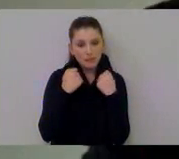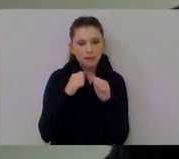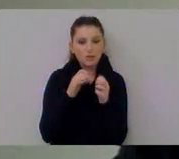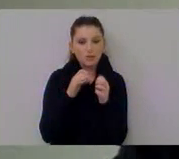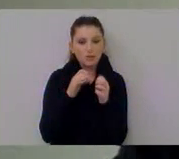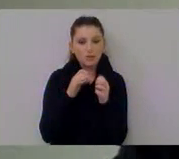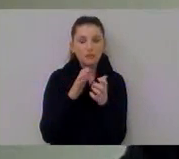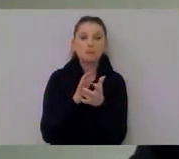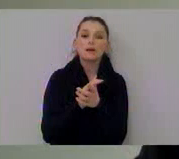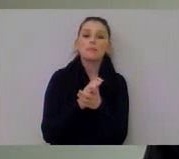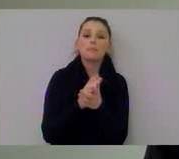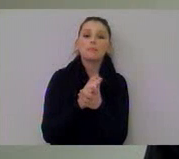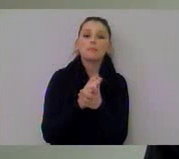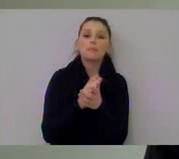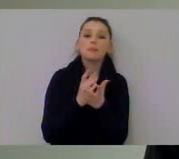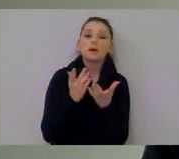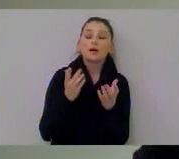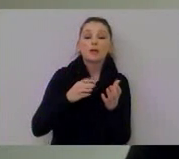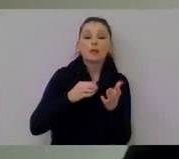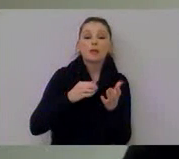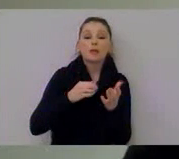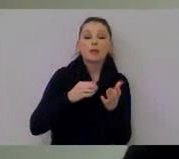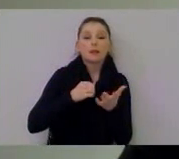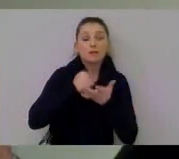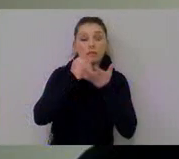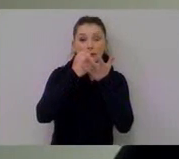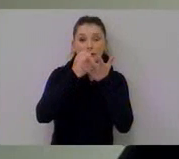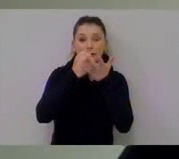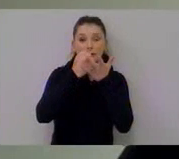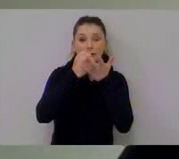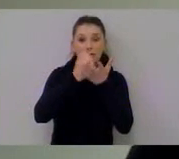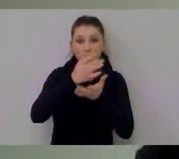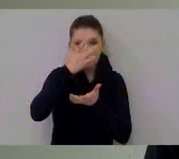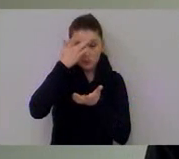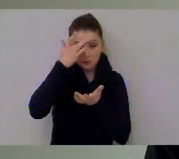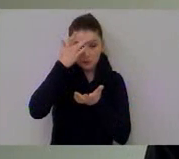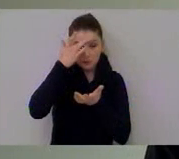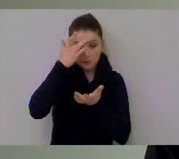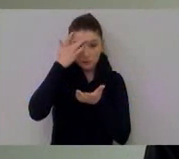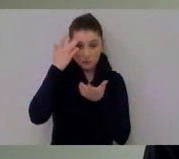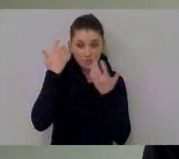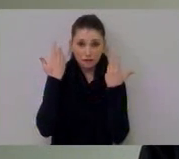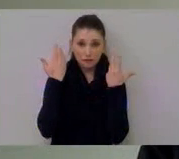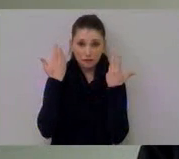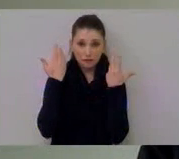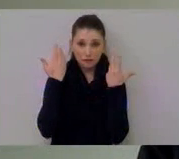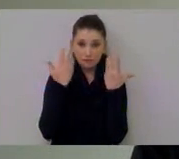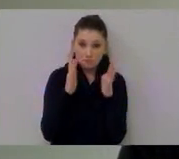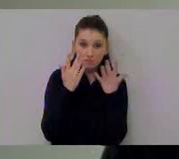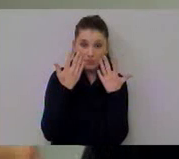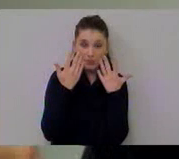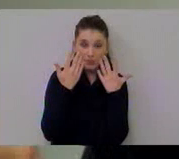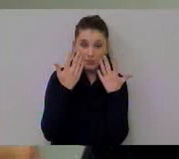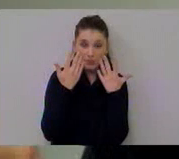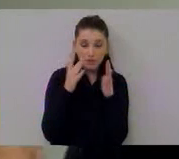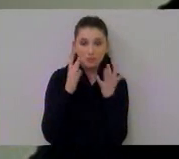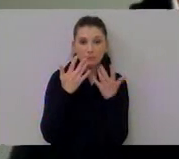municipalidade. Por isso, para parabéns a vocês que estão aqui e